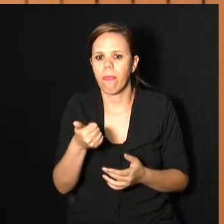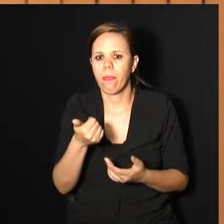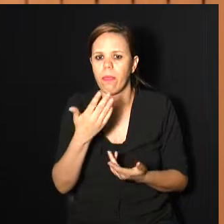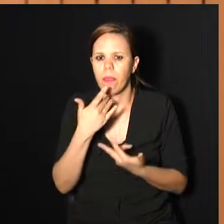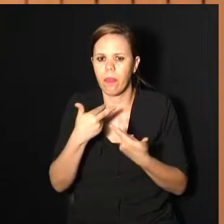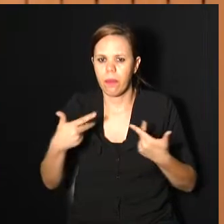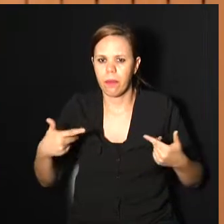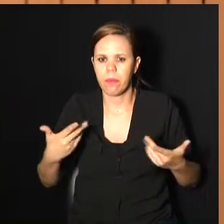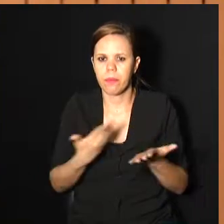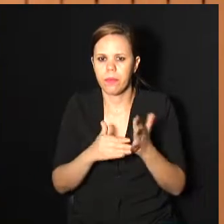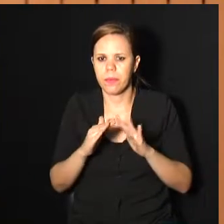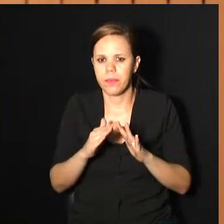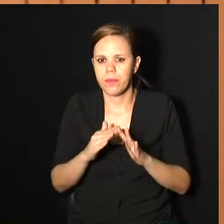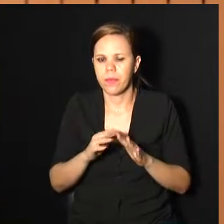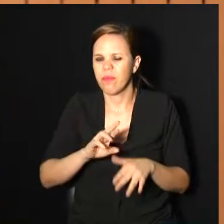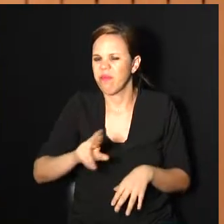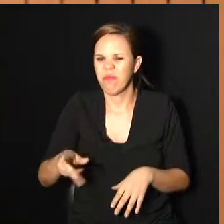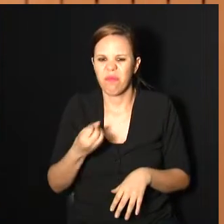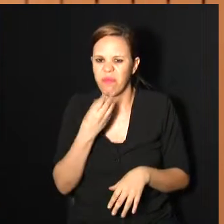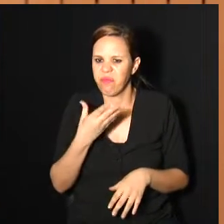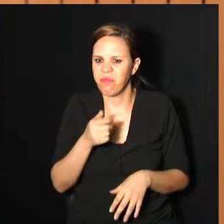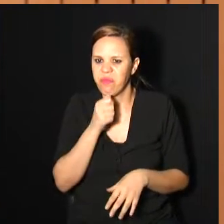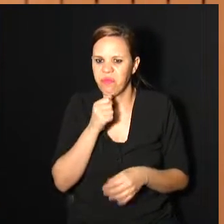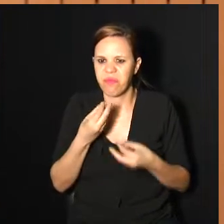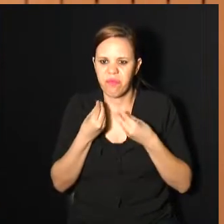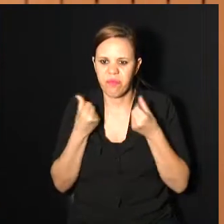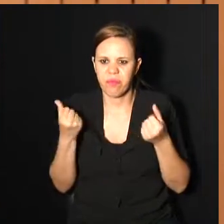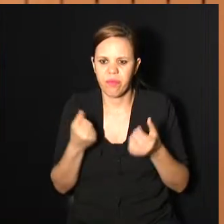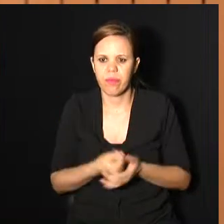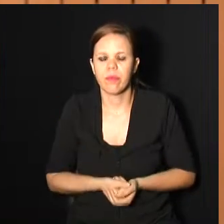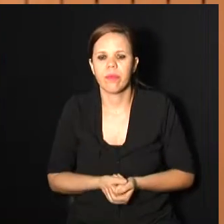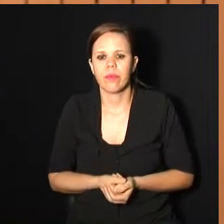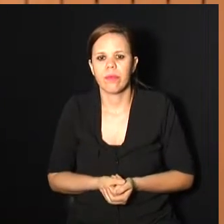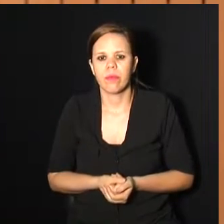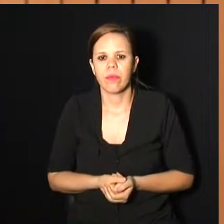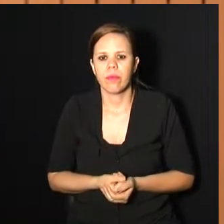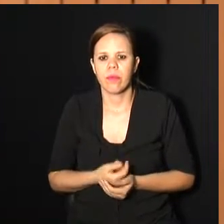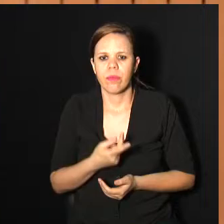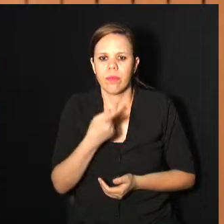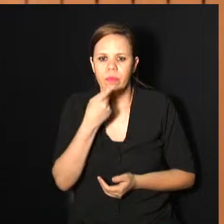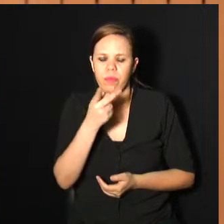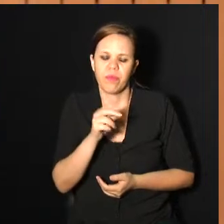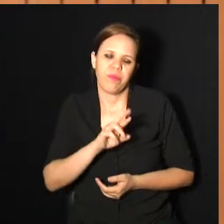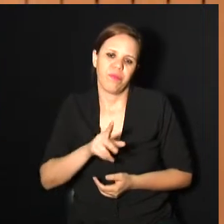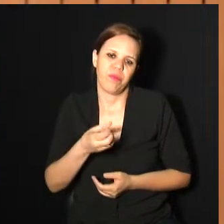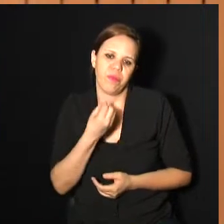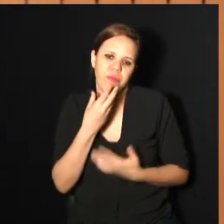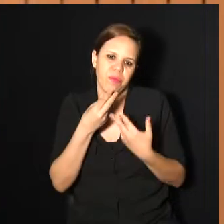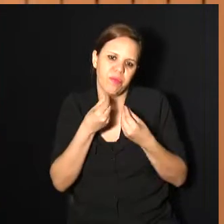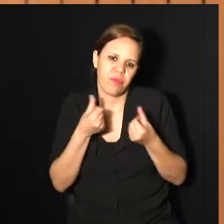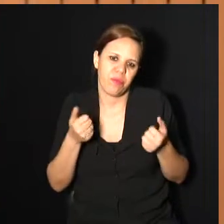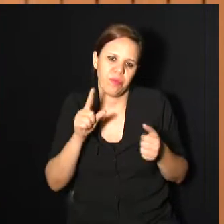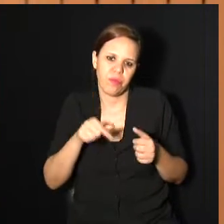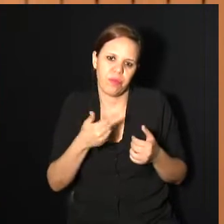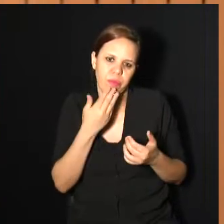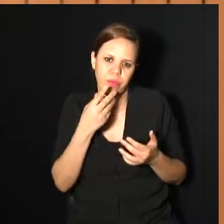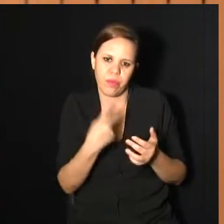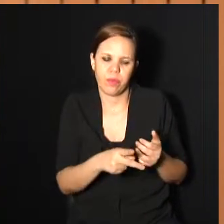por não é uma boa qualidade. Eu falo não é uma boa qualidade, é o